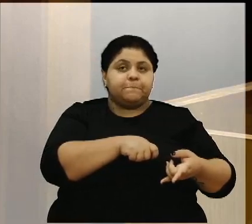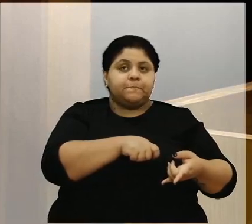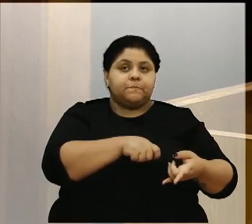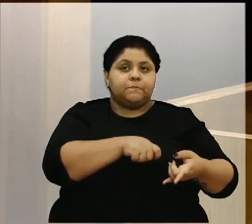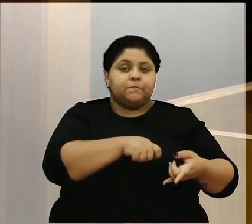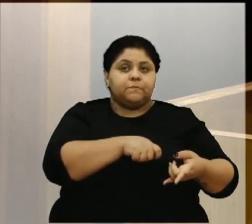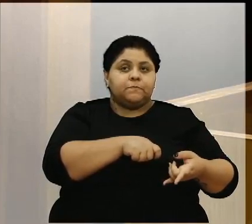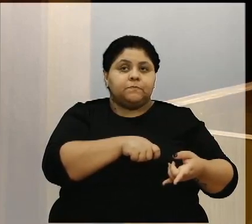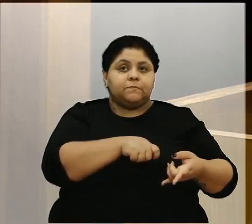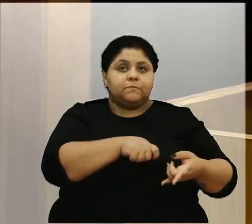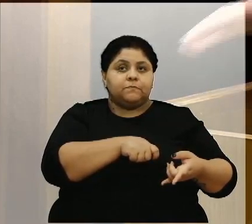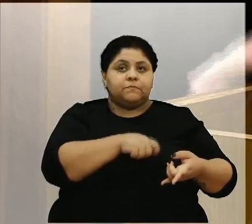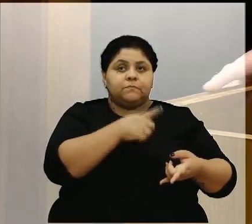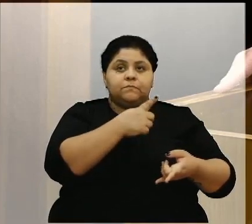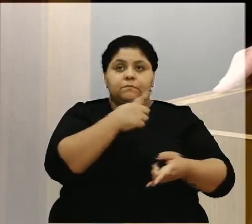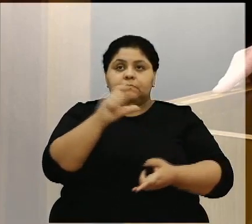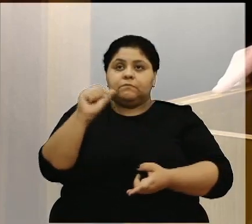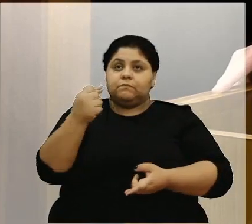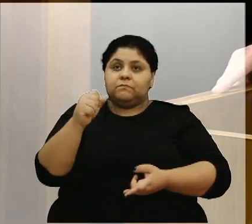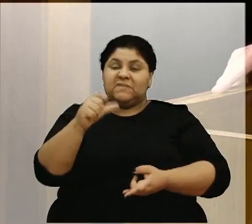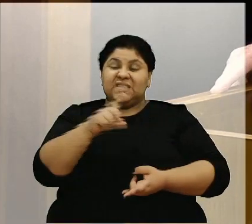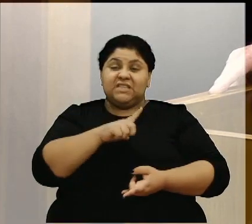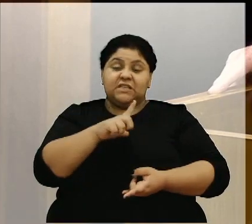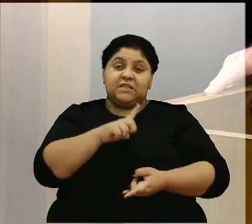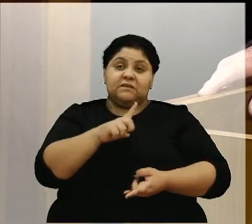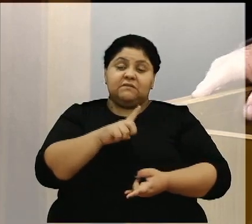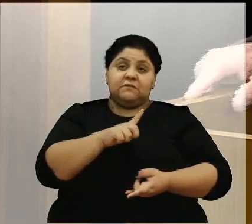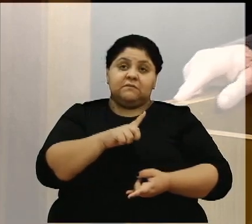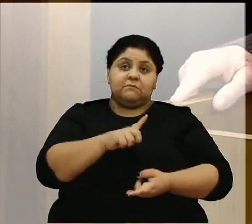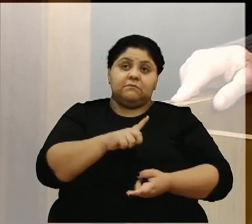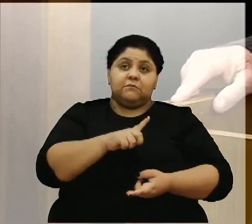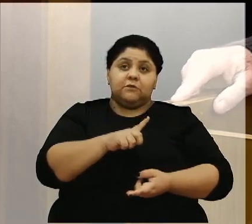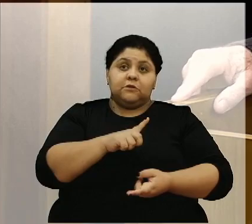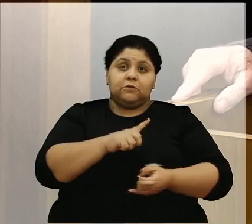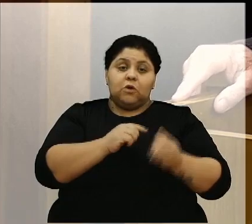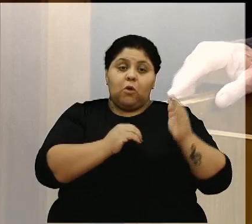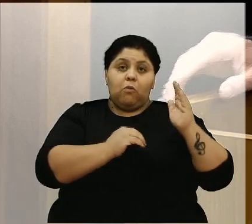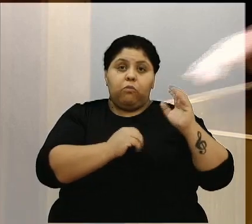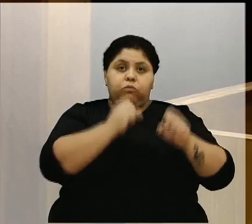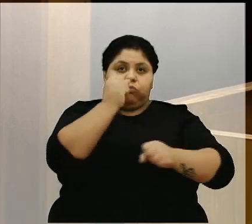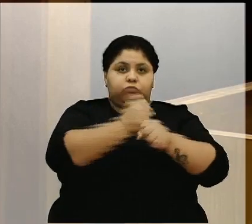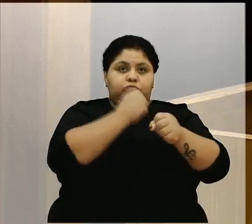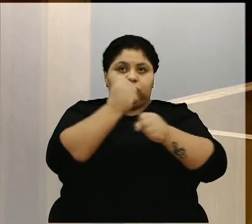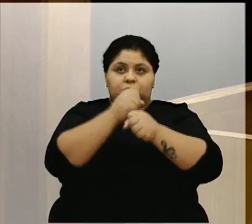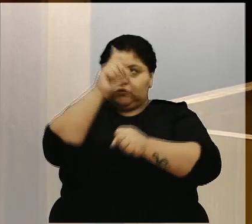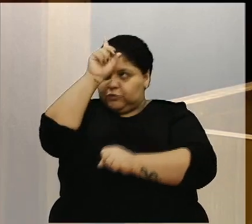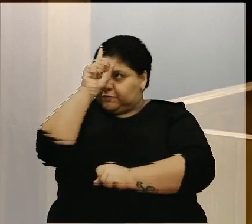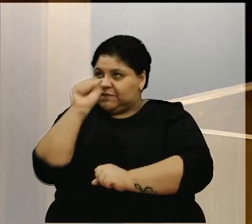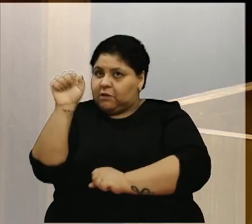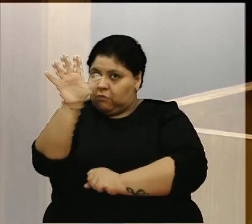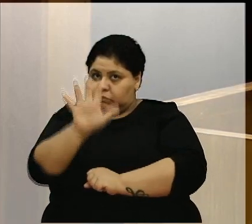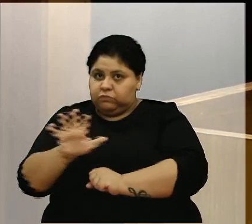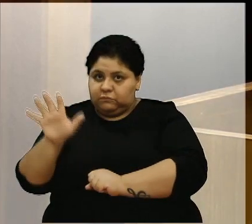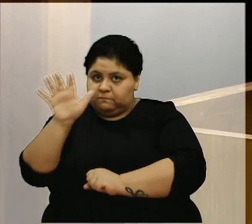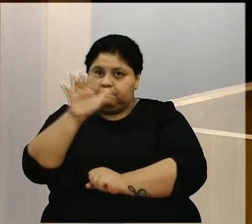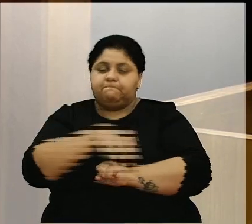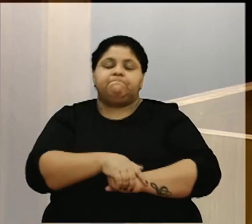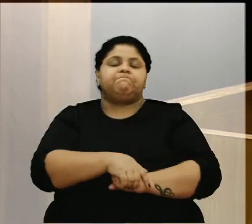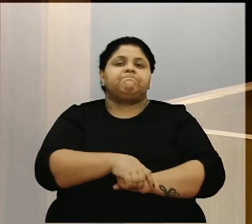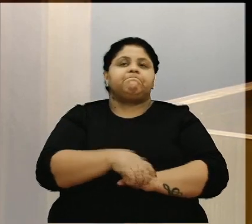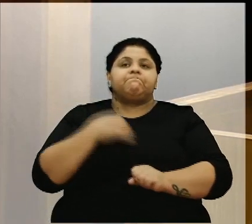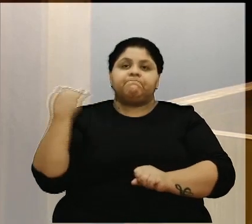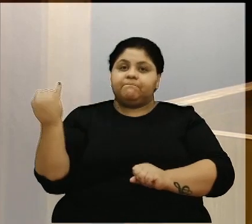entre os 118 que tinham sido construídos no Hospital Geral. Importante